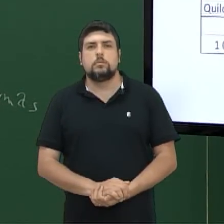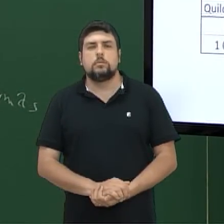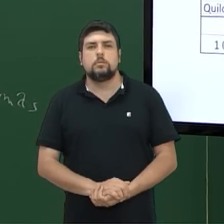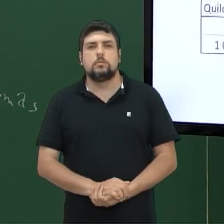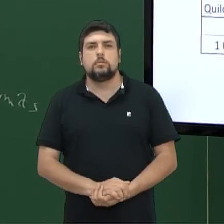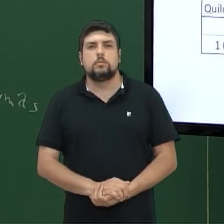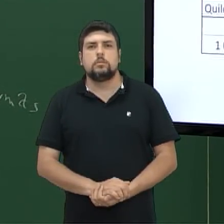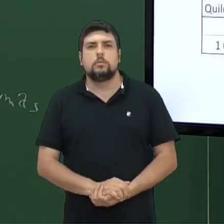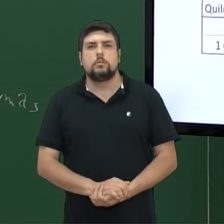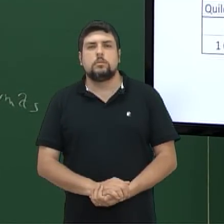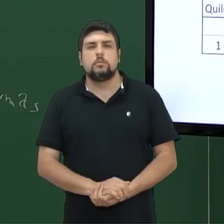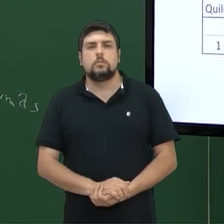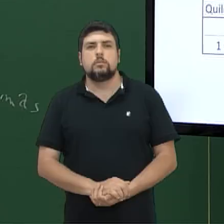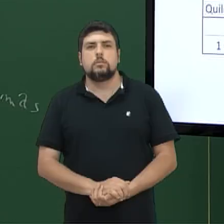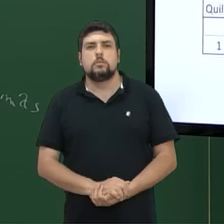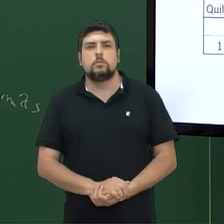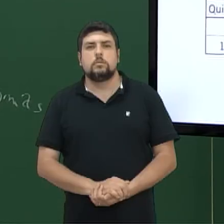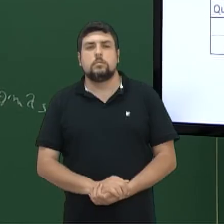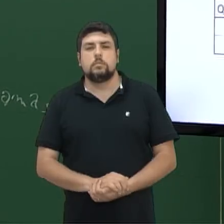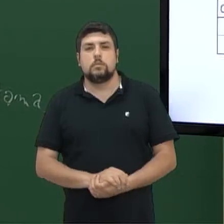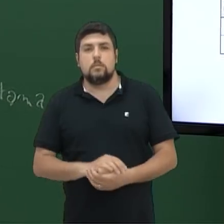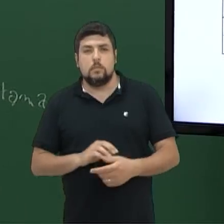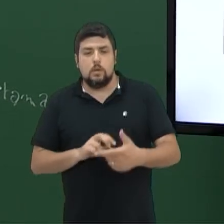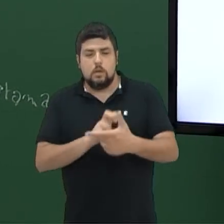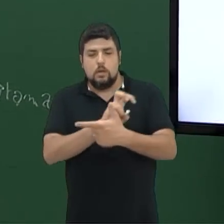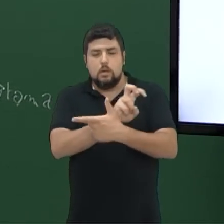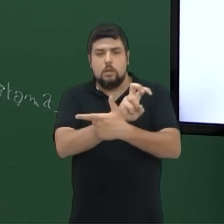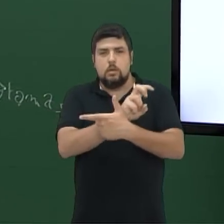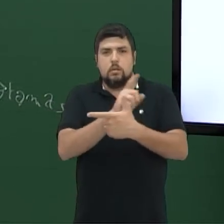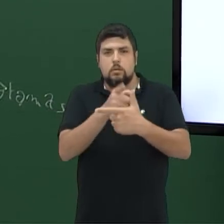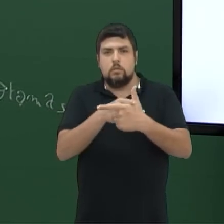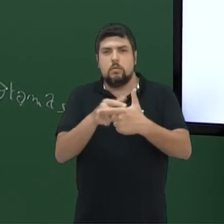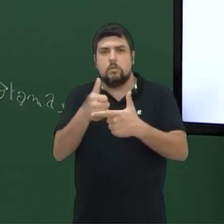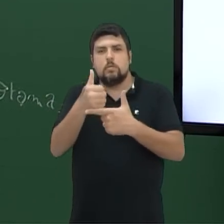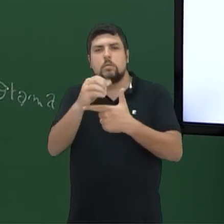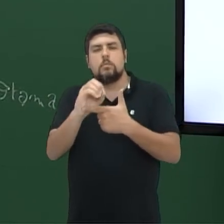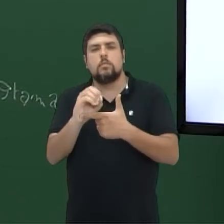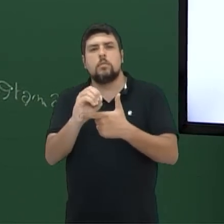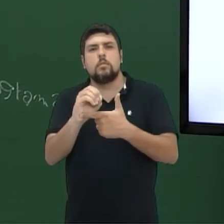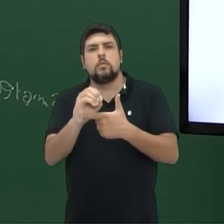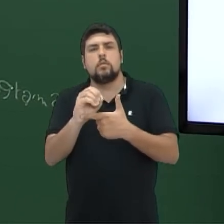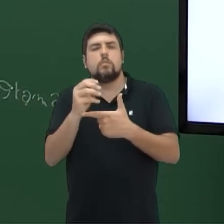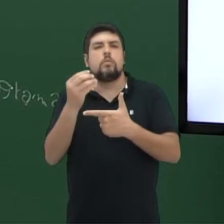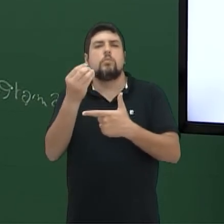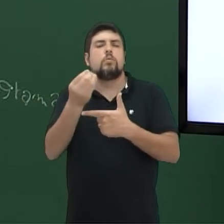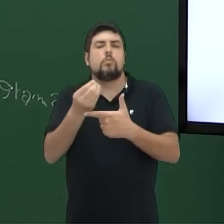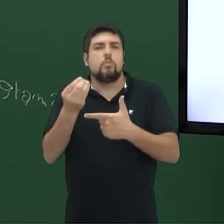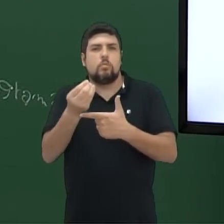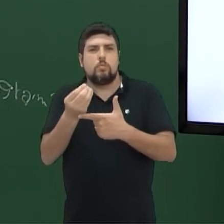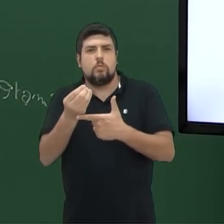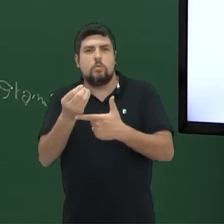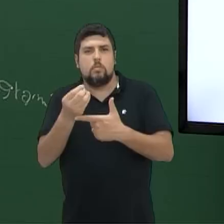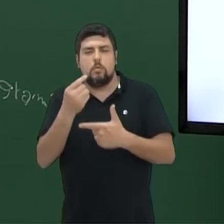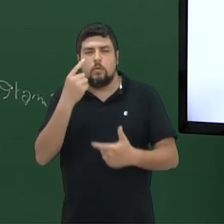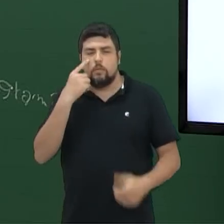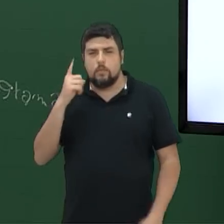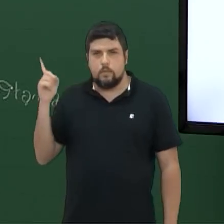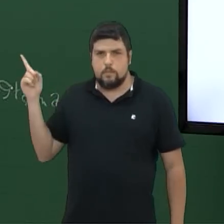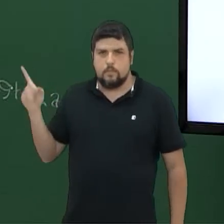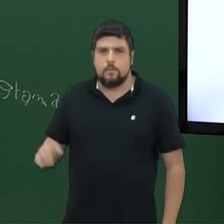Então vamos lá, 5 divididos por 10. Como que a gente vai fazer essa continha? Vai pegar o 5 e vai dividir